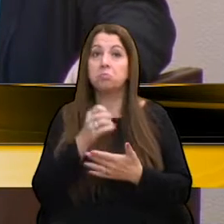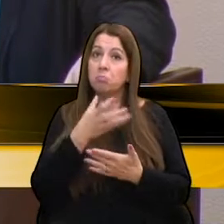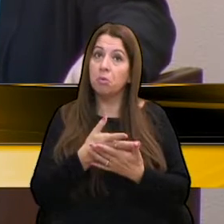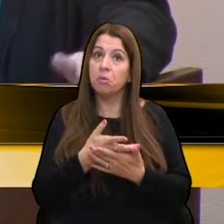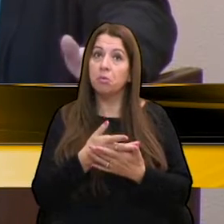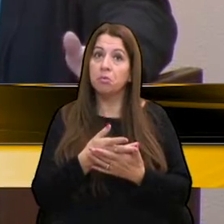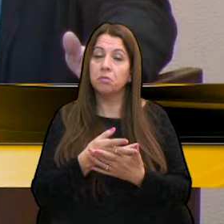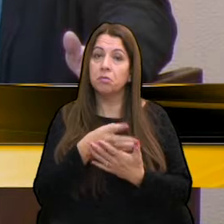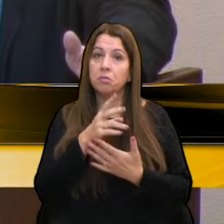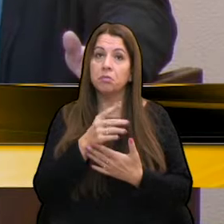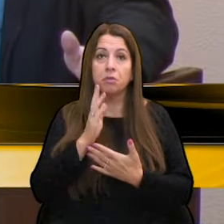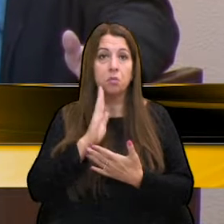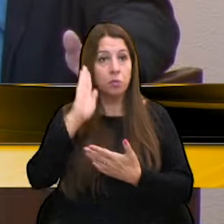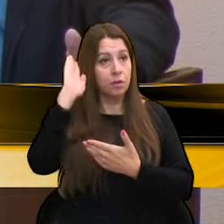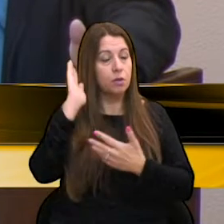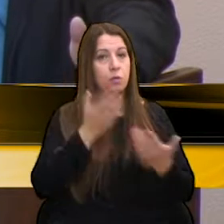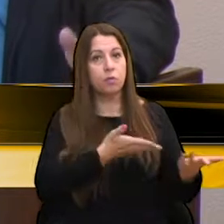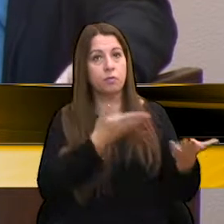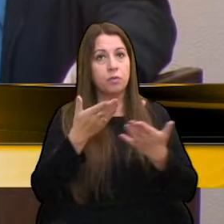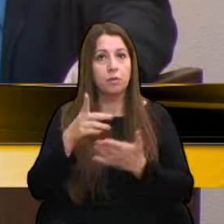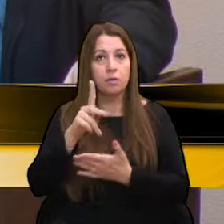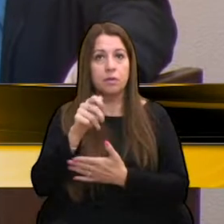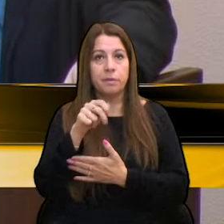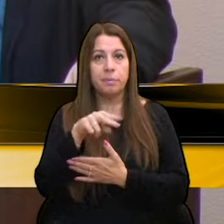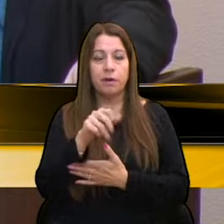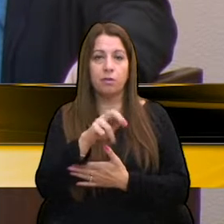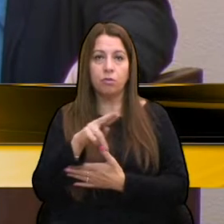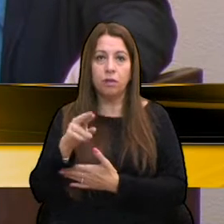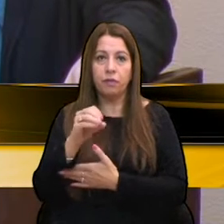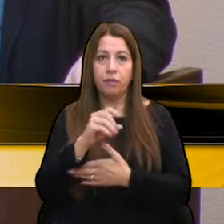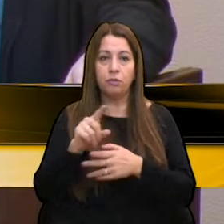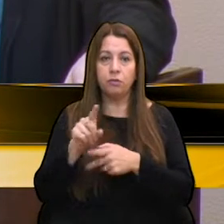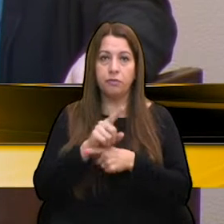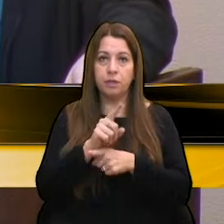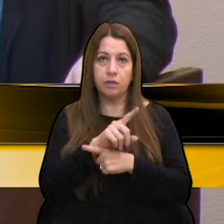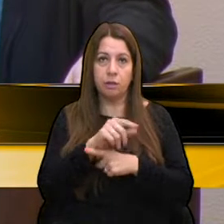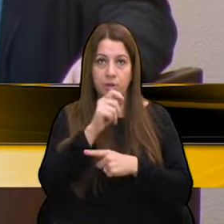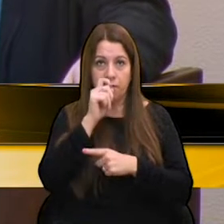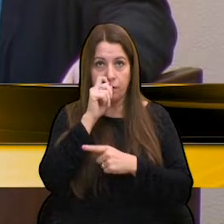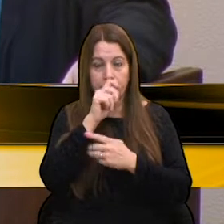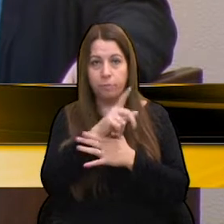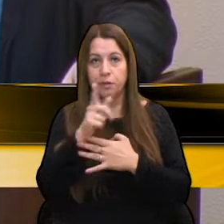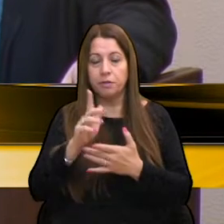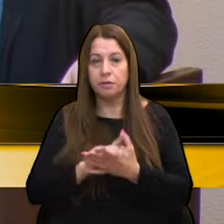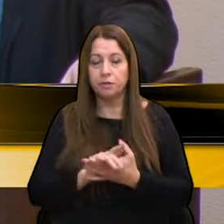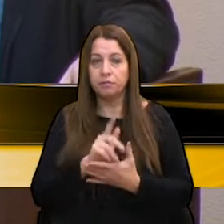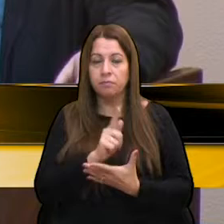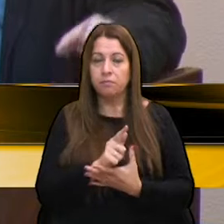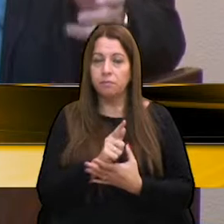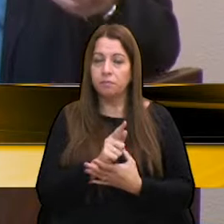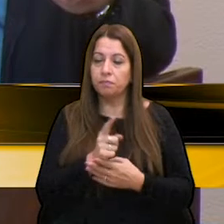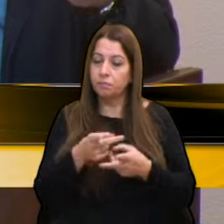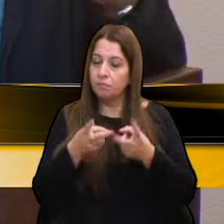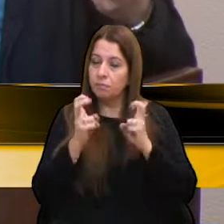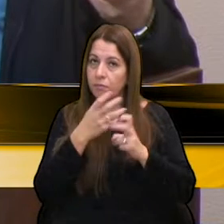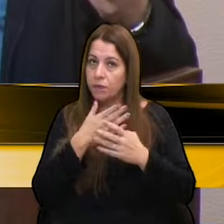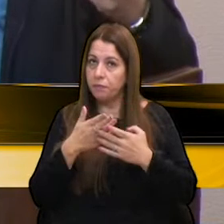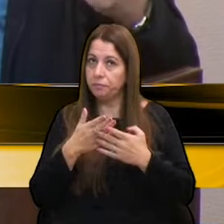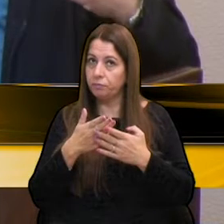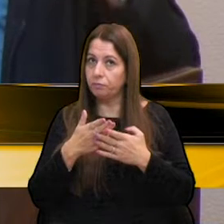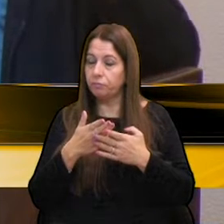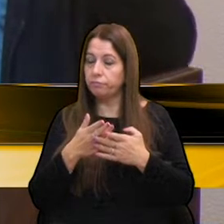bom que o Daniel convidou o Panaroto para ser o diretor. Mas, na realidade, o que a gente percebe é